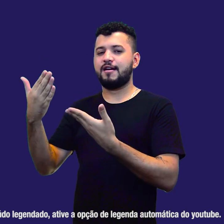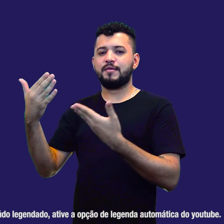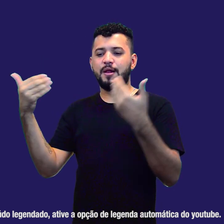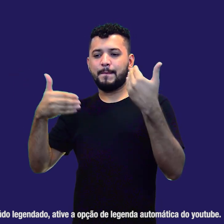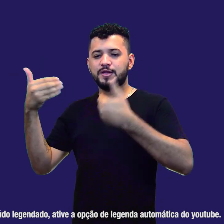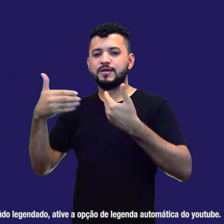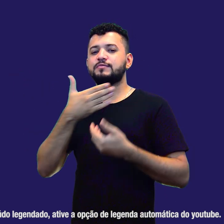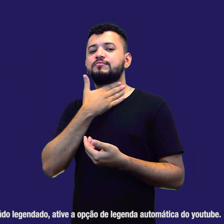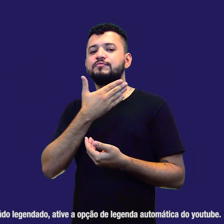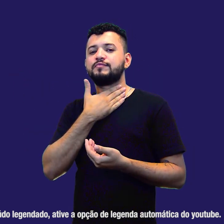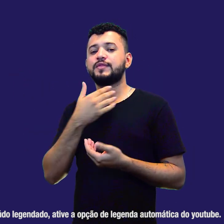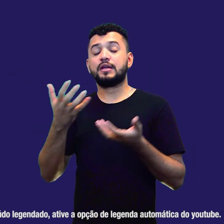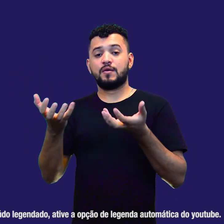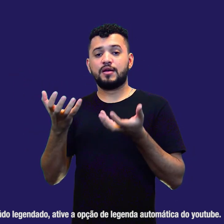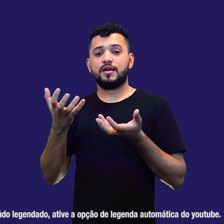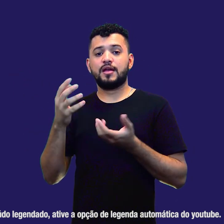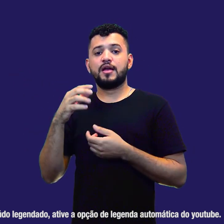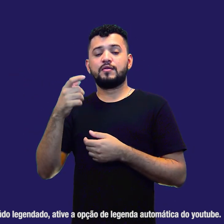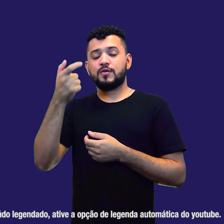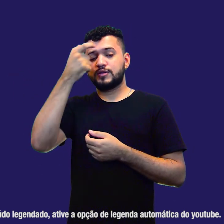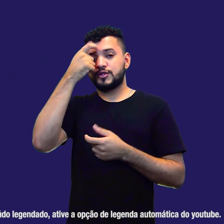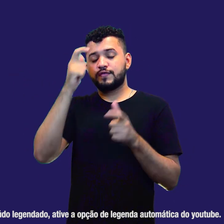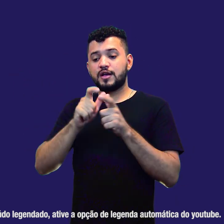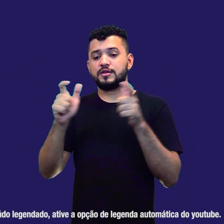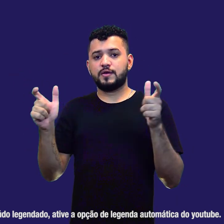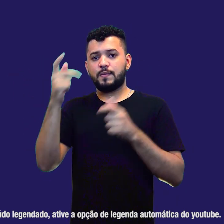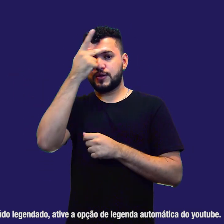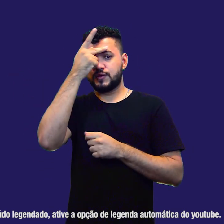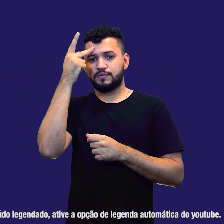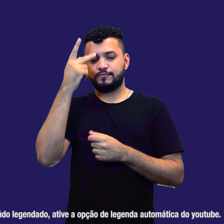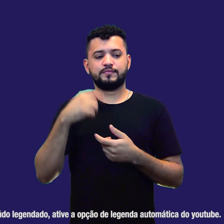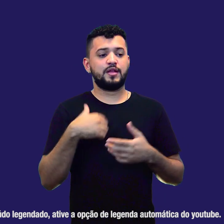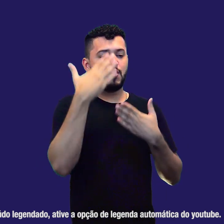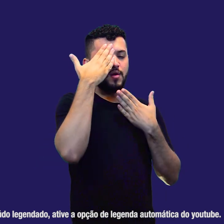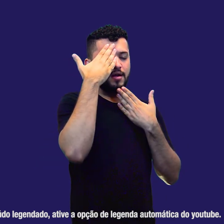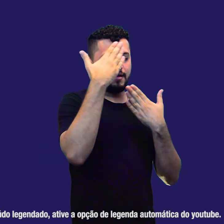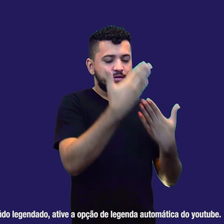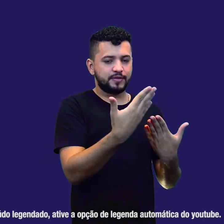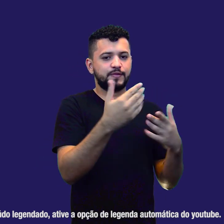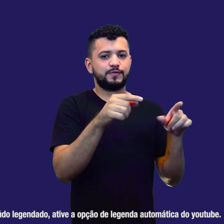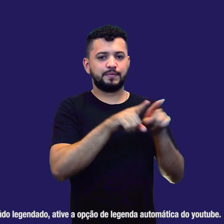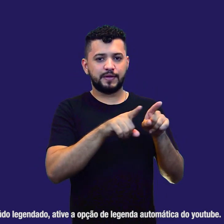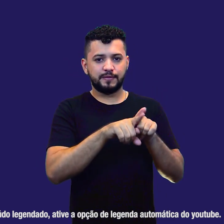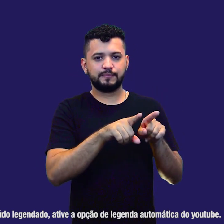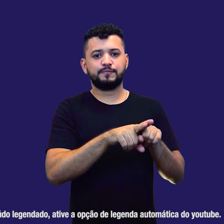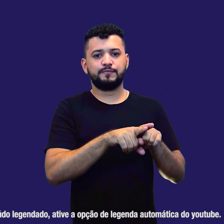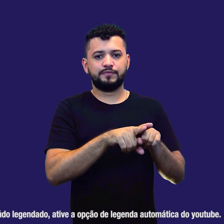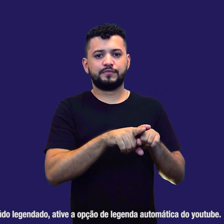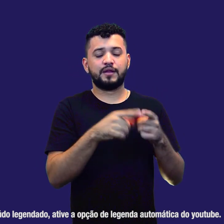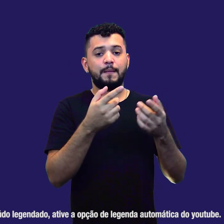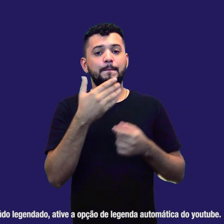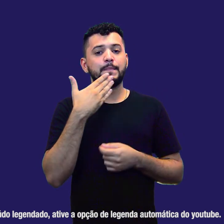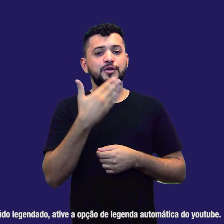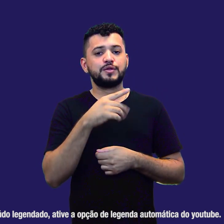bate-papo. Espero que a gente consiga conscientizar o maior número de pessoas. Eu super agradeço. Peço para vocês